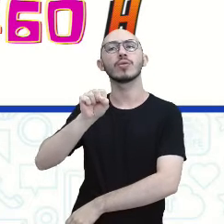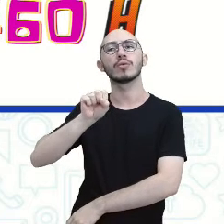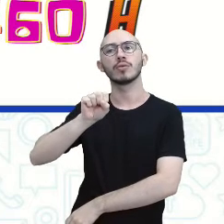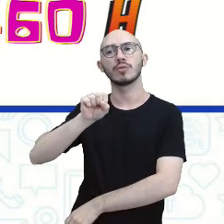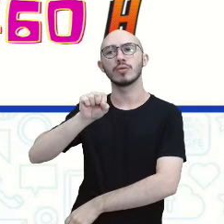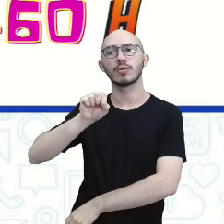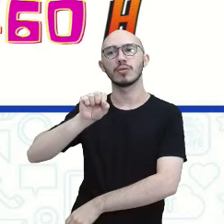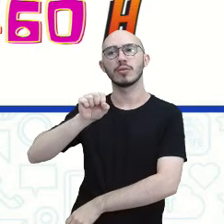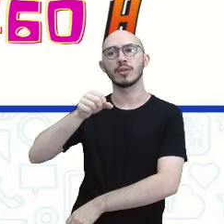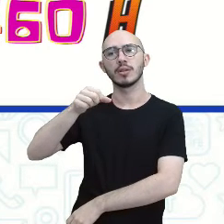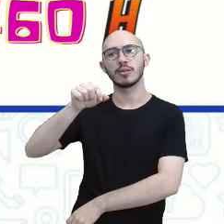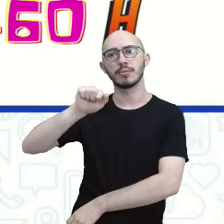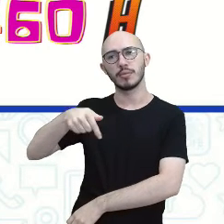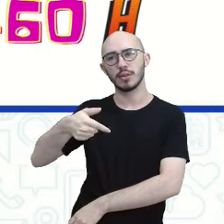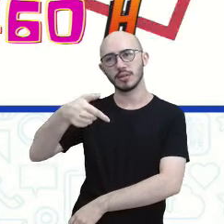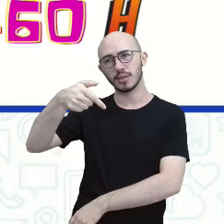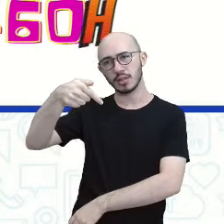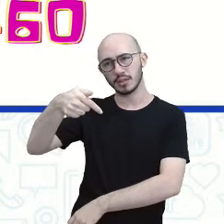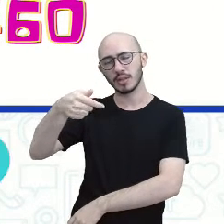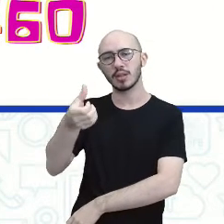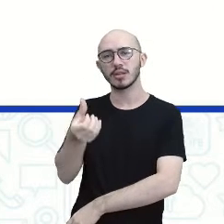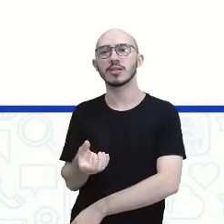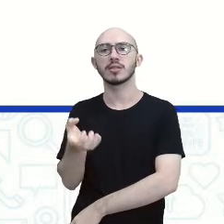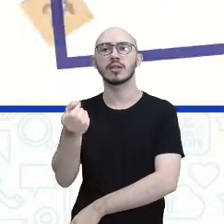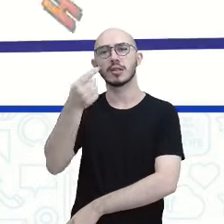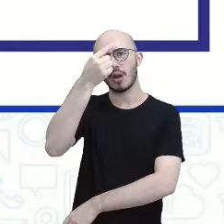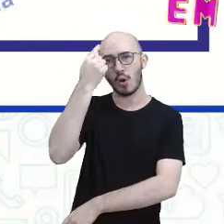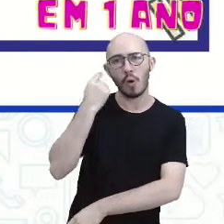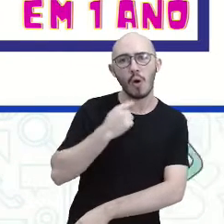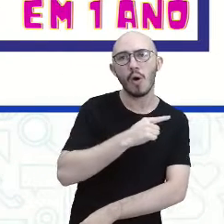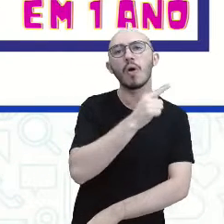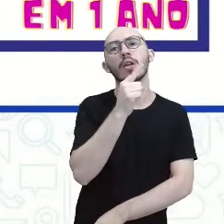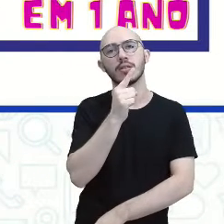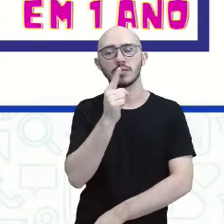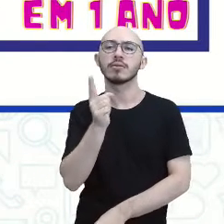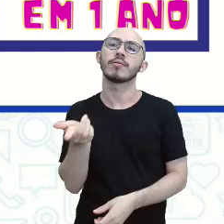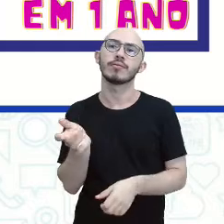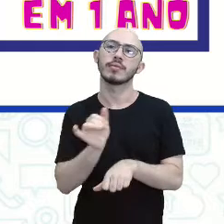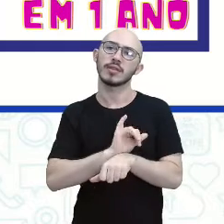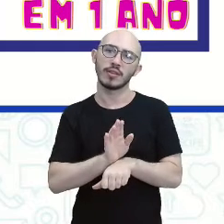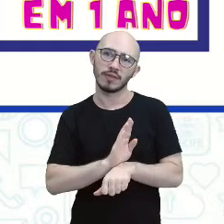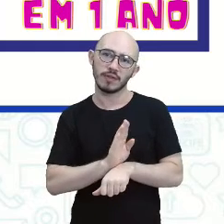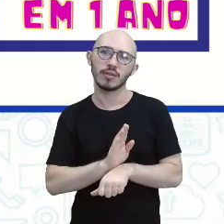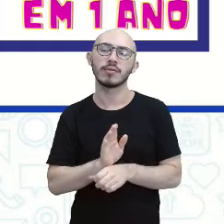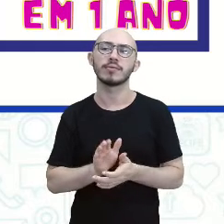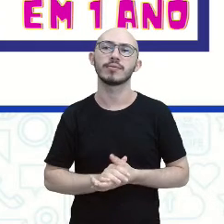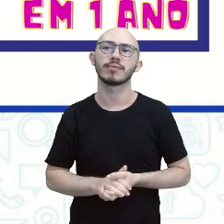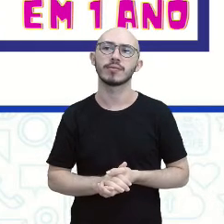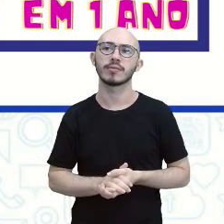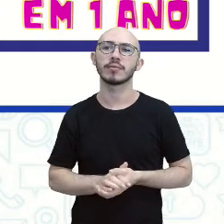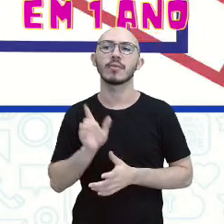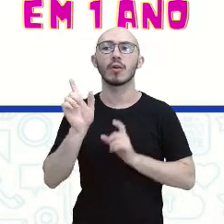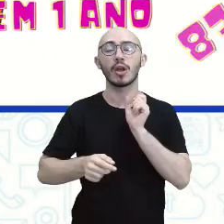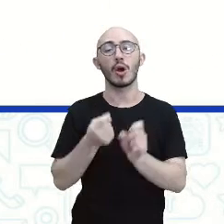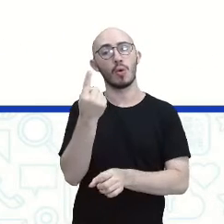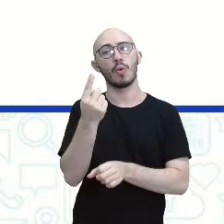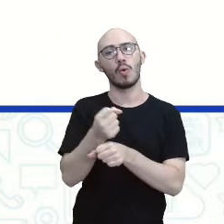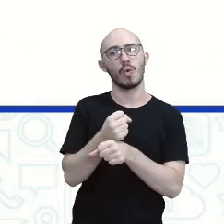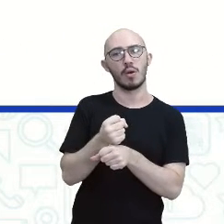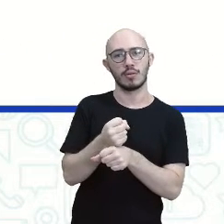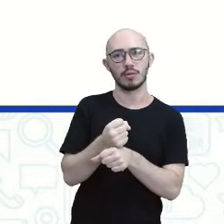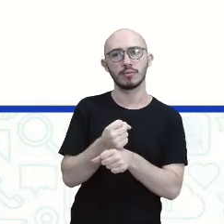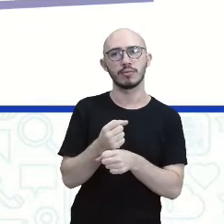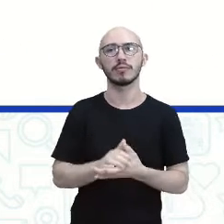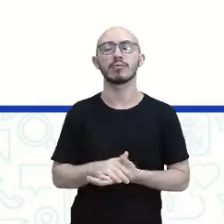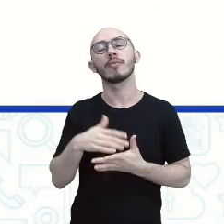8.760 horas de vídeo, tá bom? No caso aí, a gente está fazendo horas em um ano. No caso aí, a gente